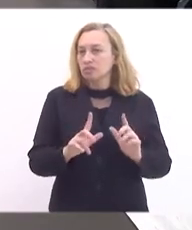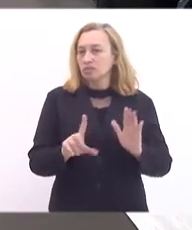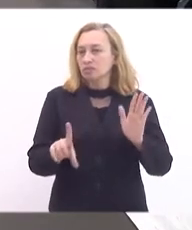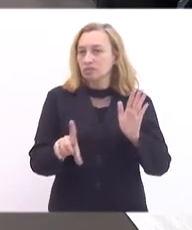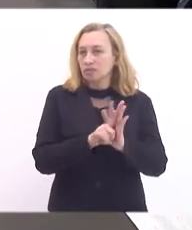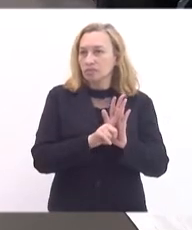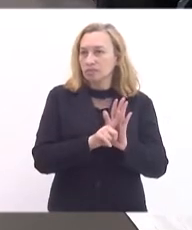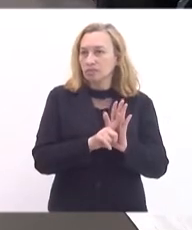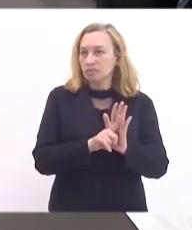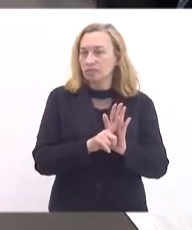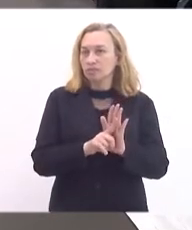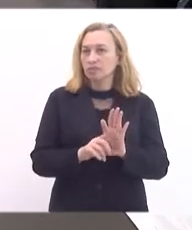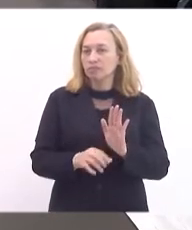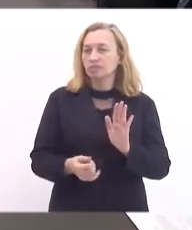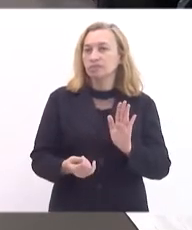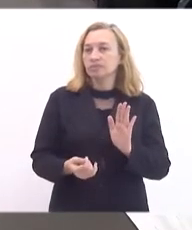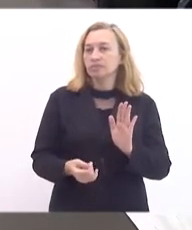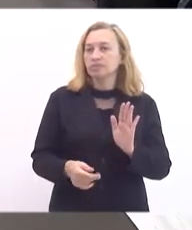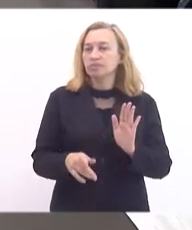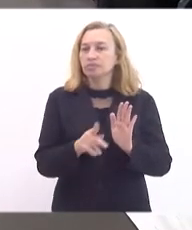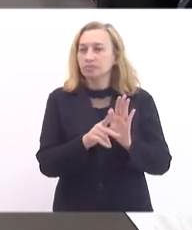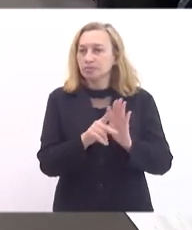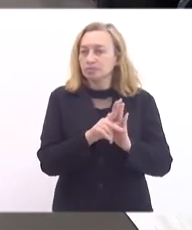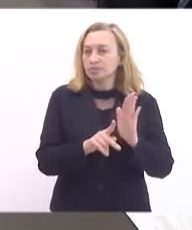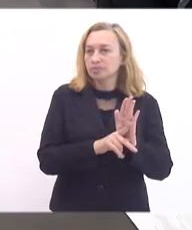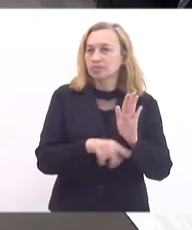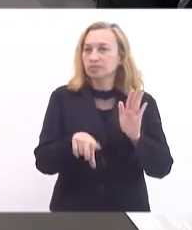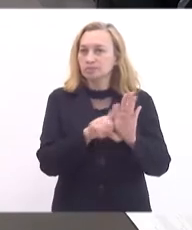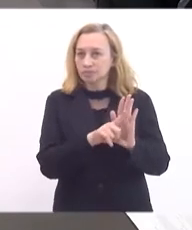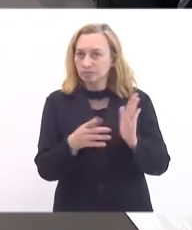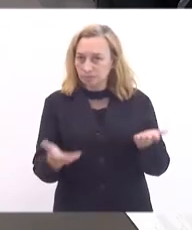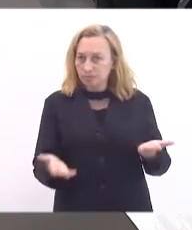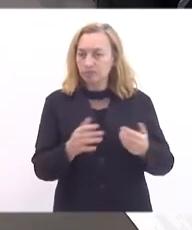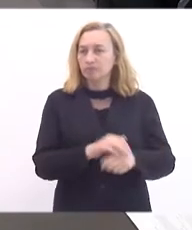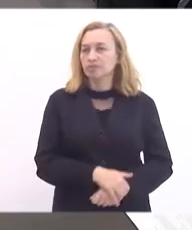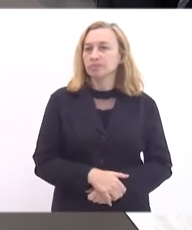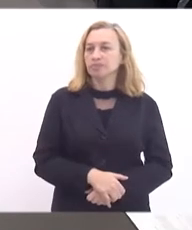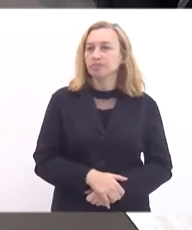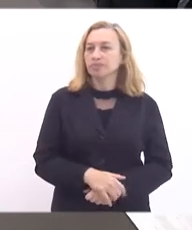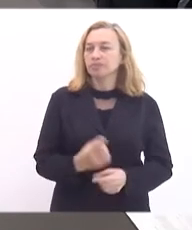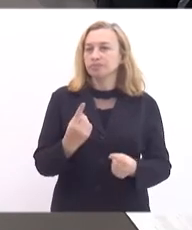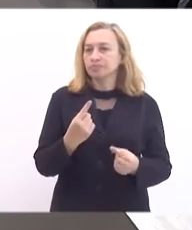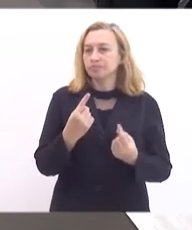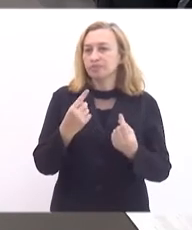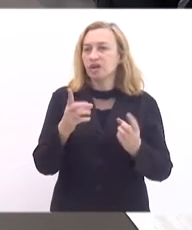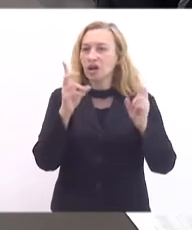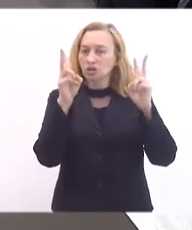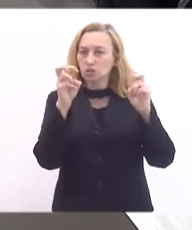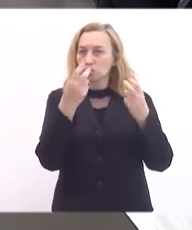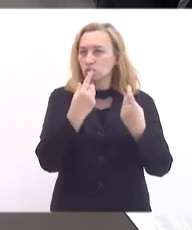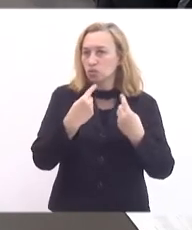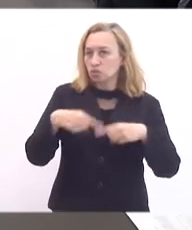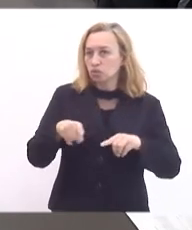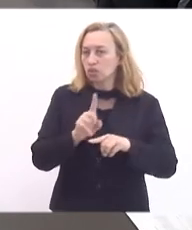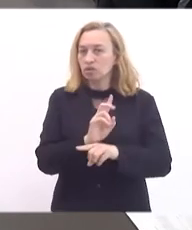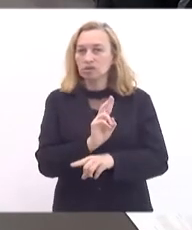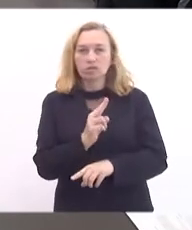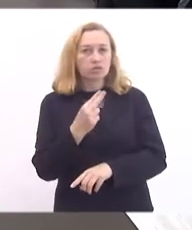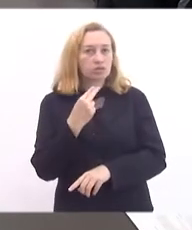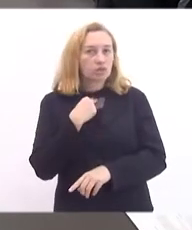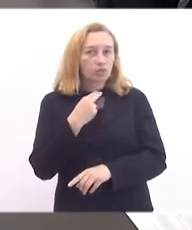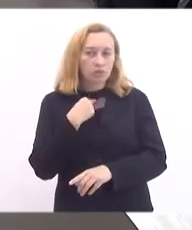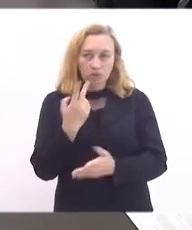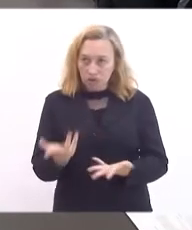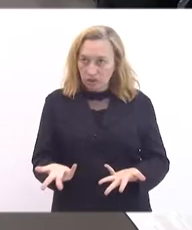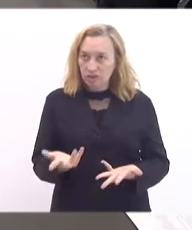os projetos de lei define revoga-se as disposições em contrários um existem que advogar quilo